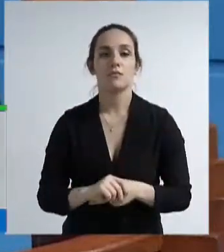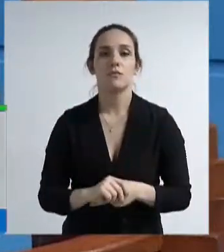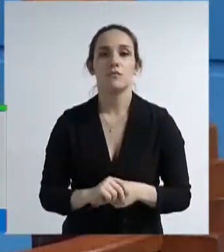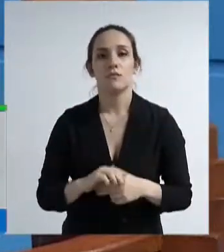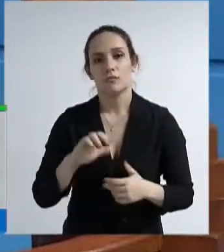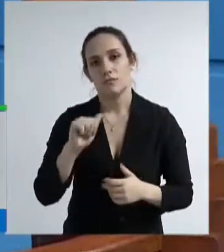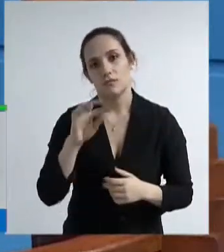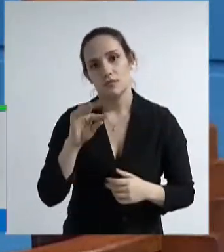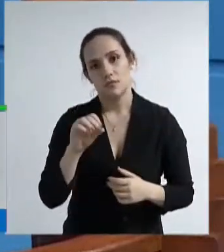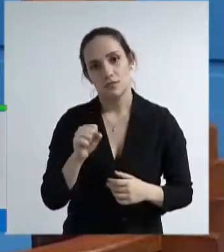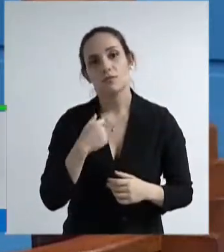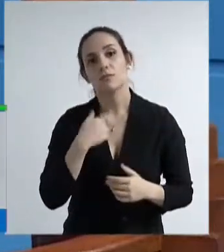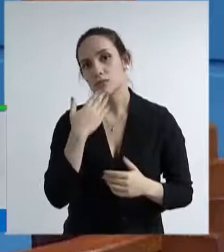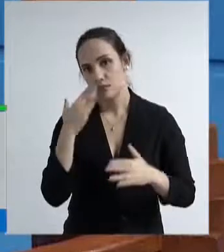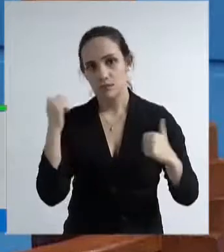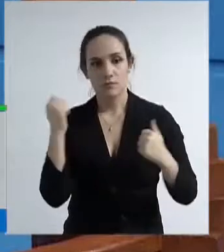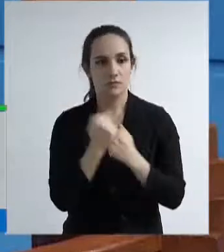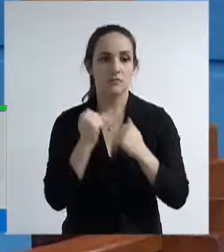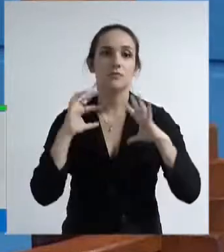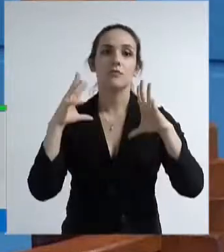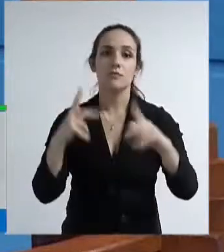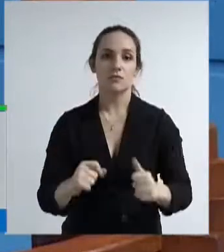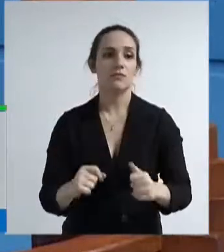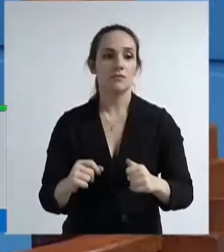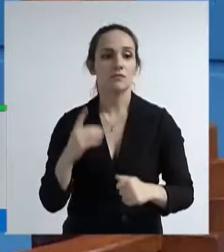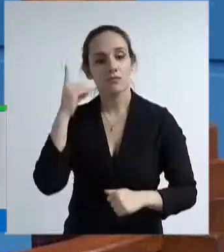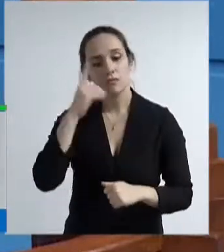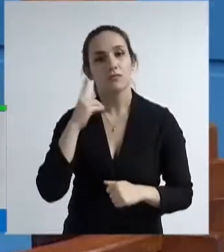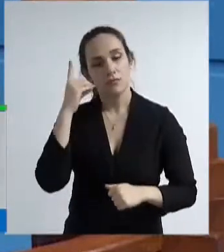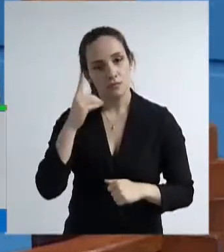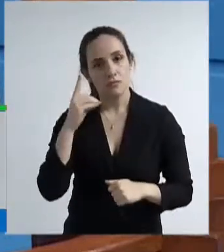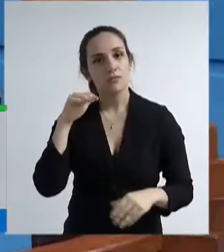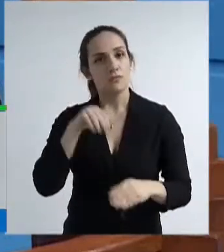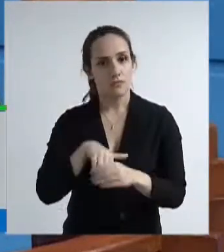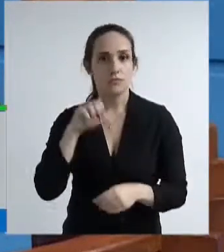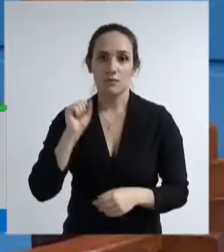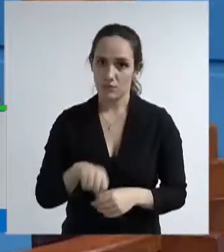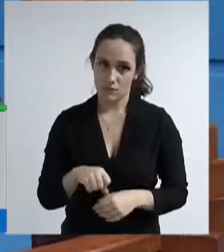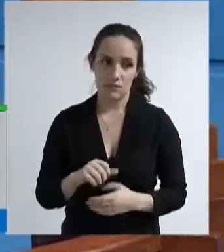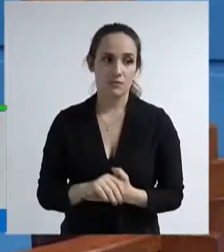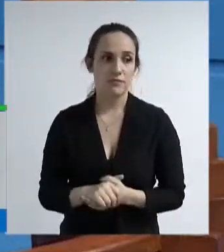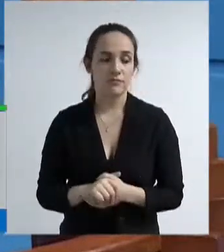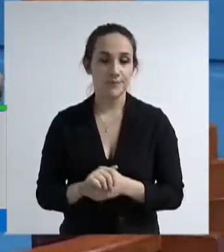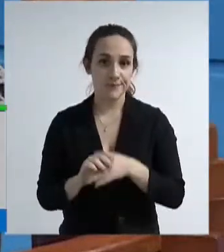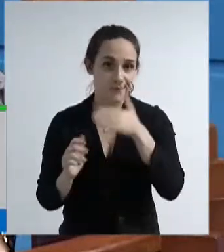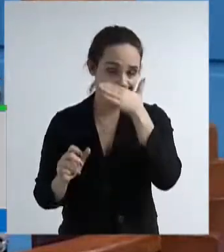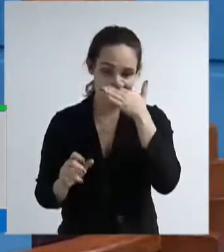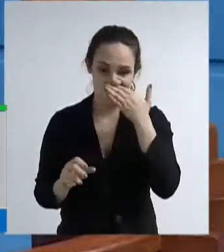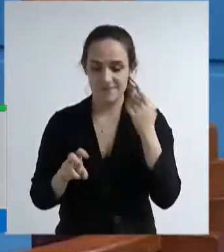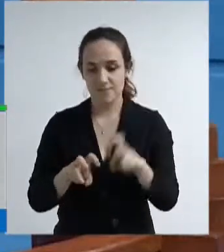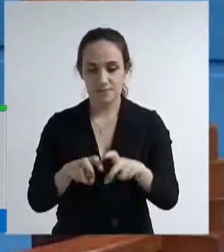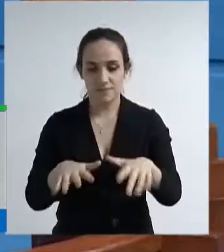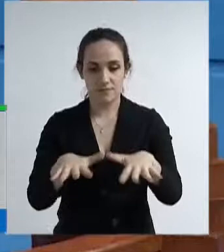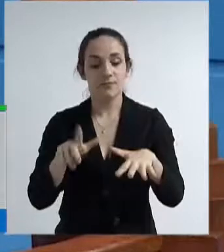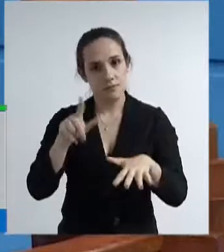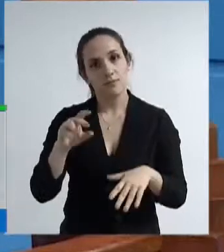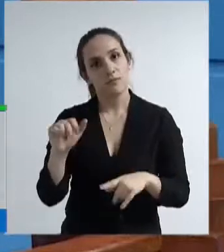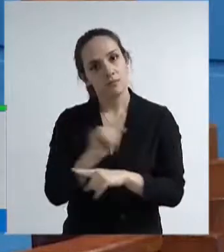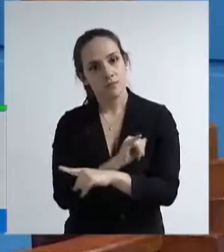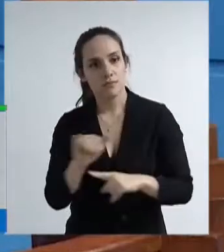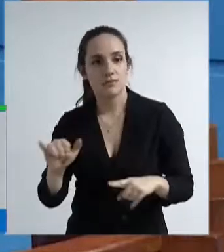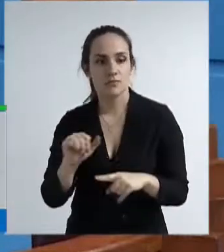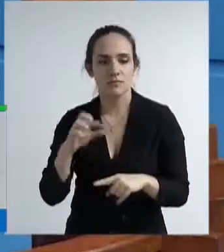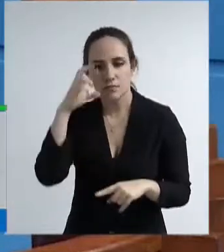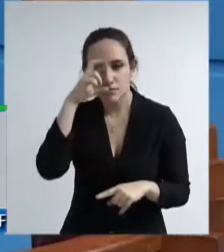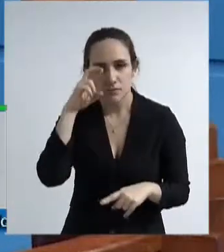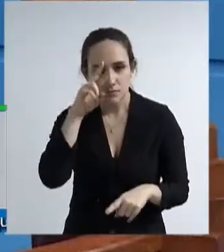aí com o apoio dos nobres parlamentares para que a gente possa trazer aqui para a votação mais esse instrumento a